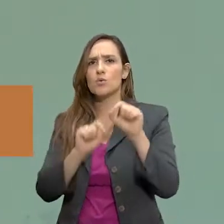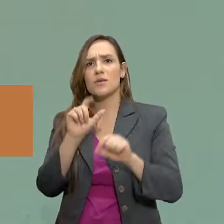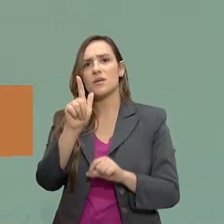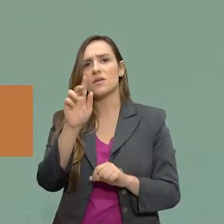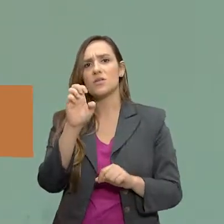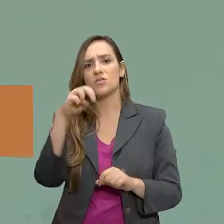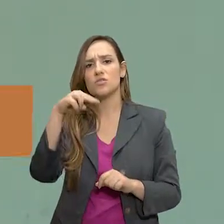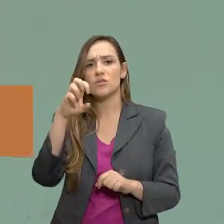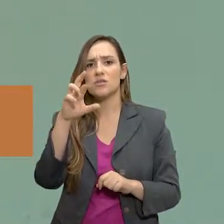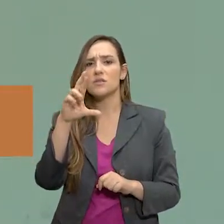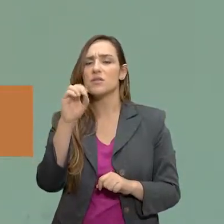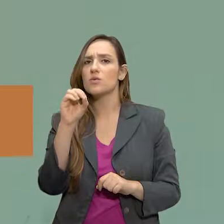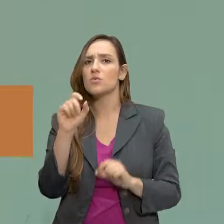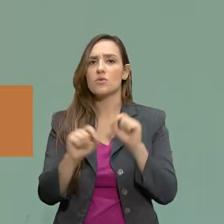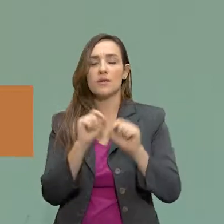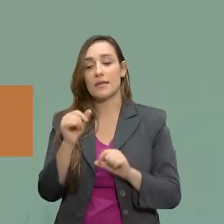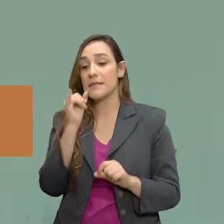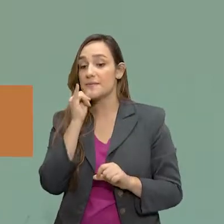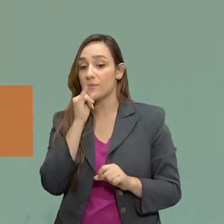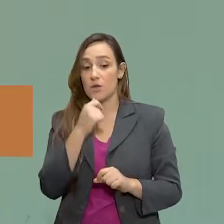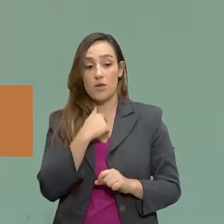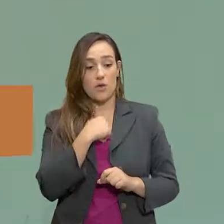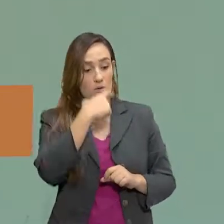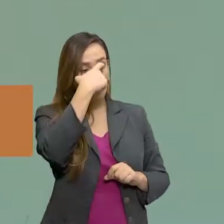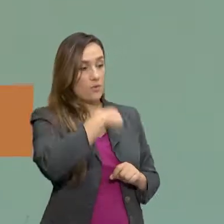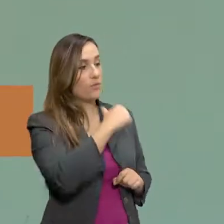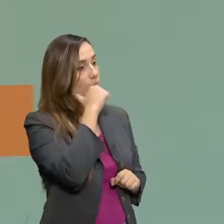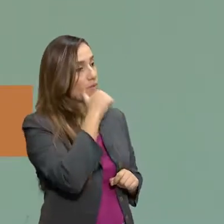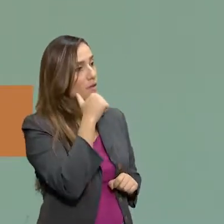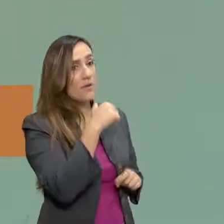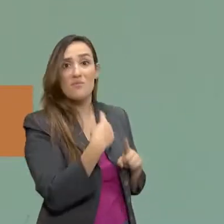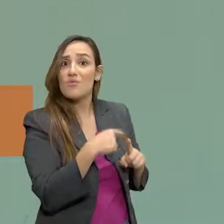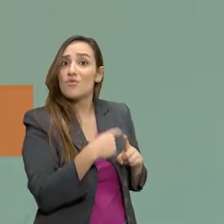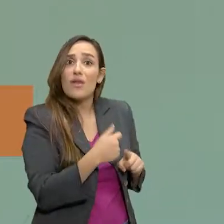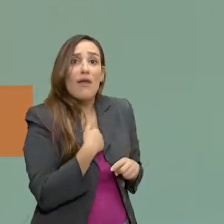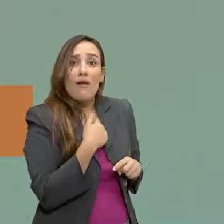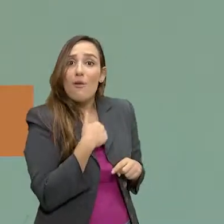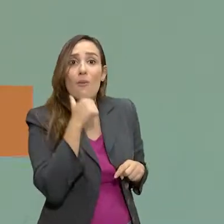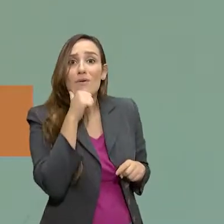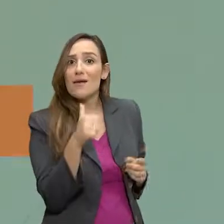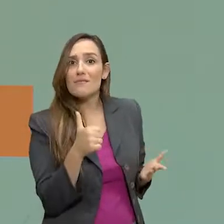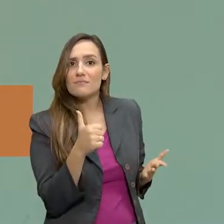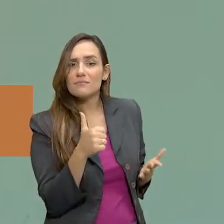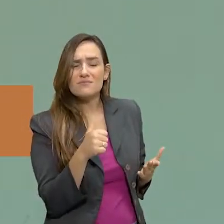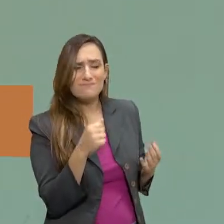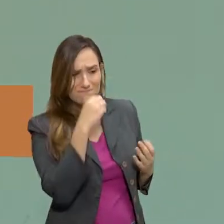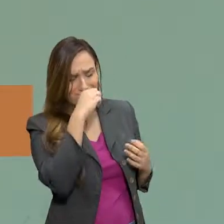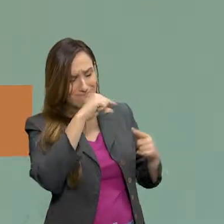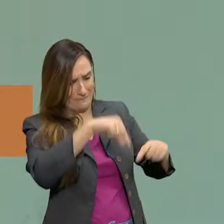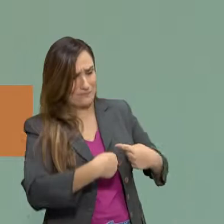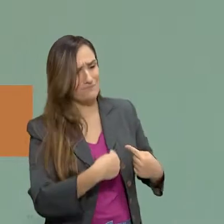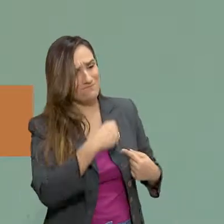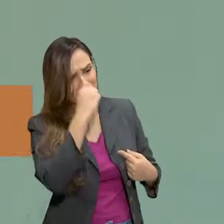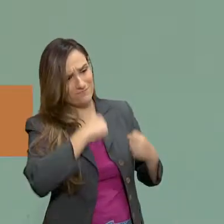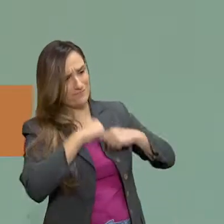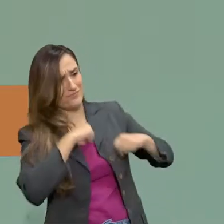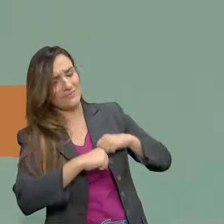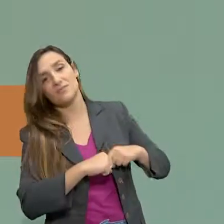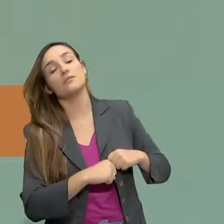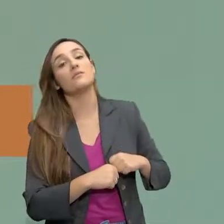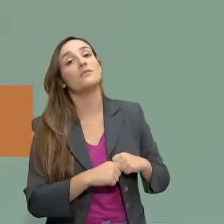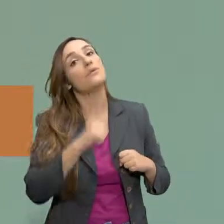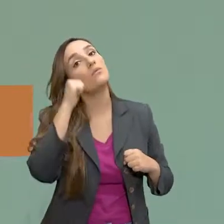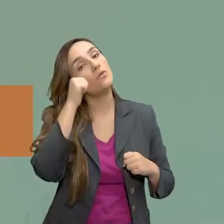desmistificando o que é gênero, né? A violência de gênero é aquela violência que nós mulheres sofremos pelo simples fato de sermos mulheres. São